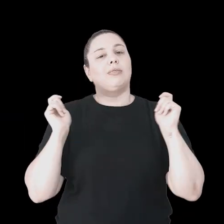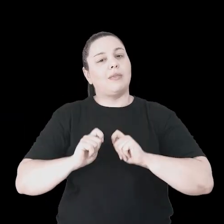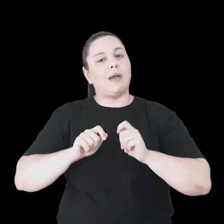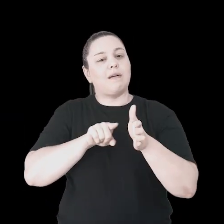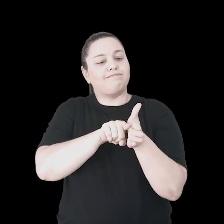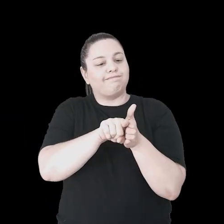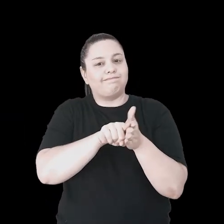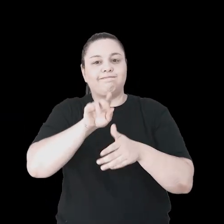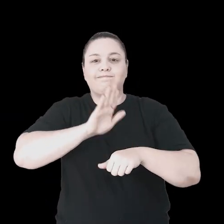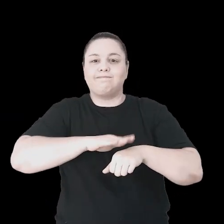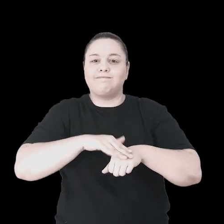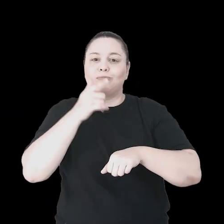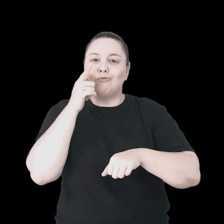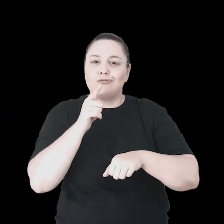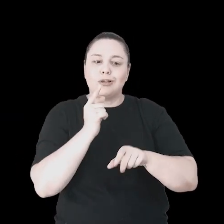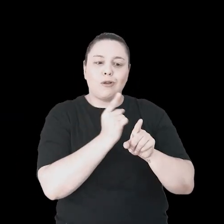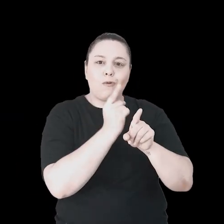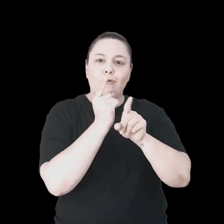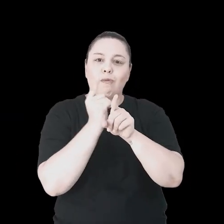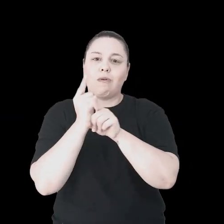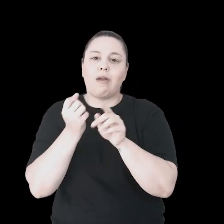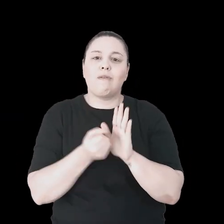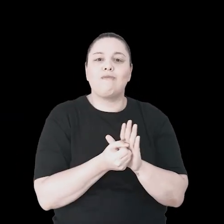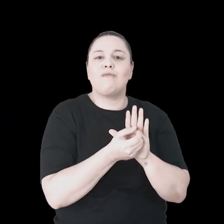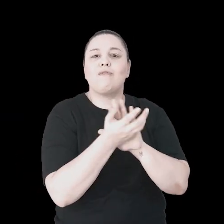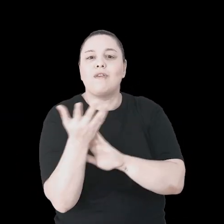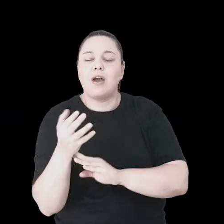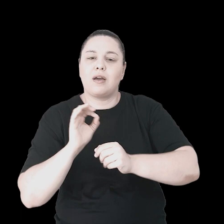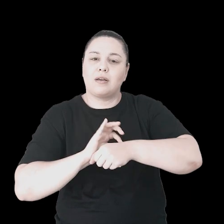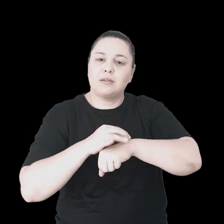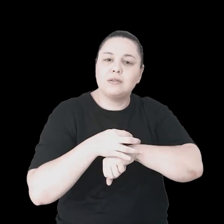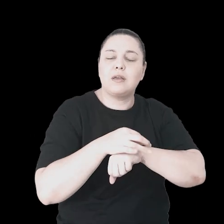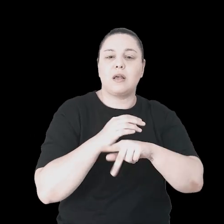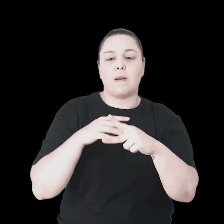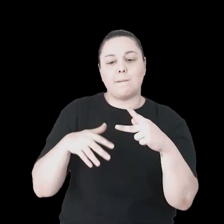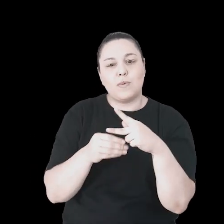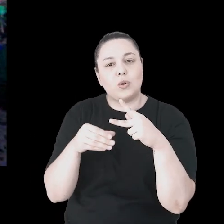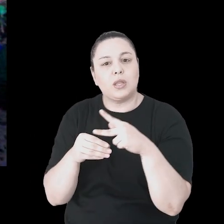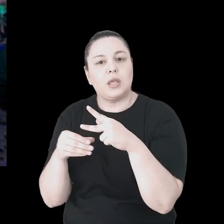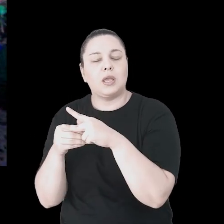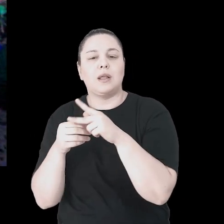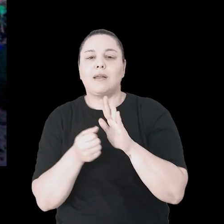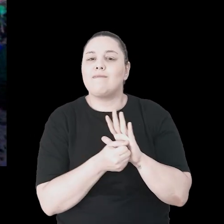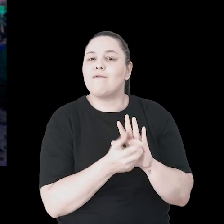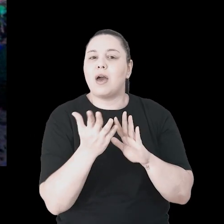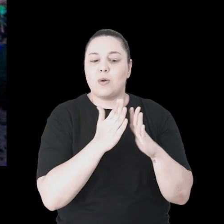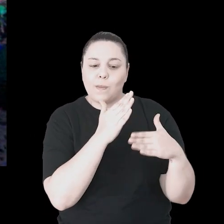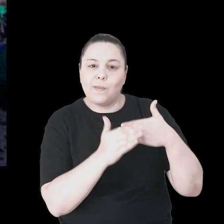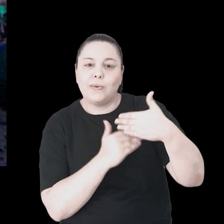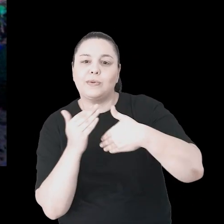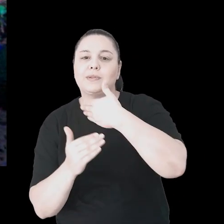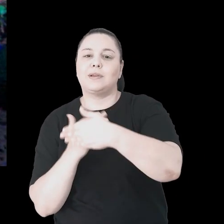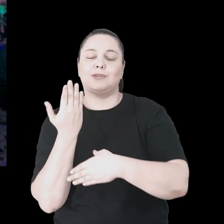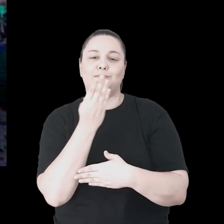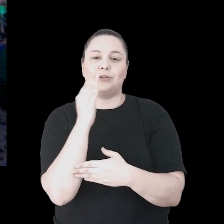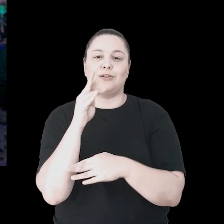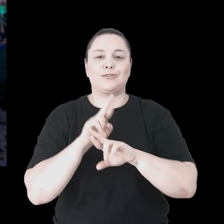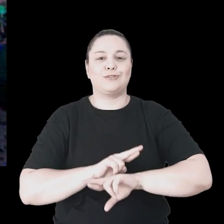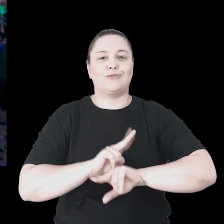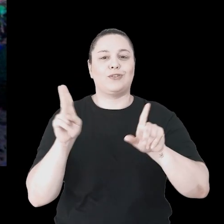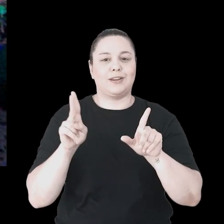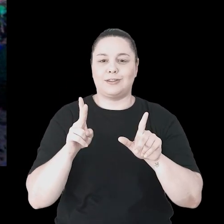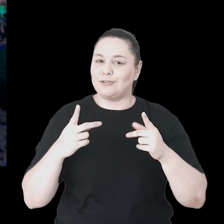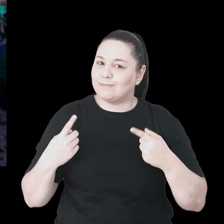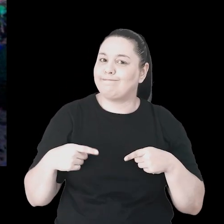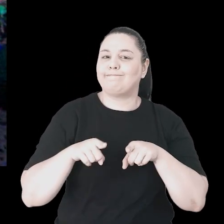do verde, permitindo que os pesquisadores dessem cores diferentes a várias proteínas e células e pudessem acompanhar